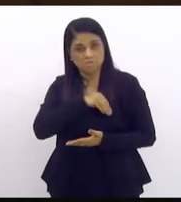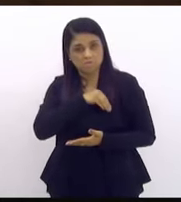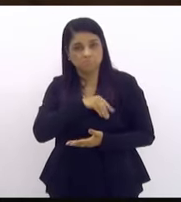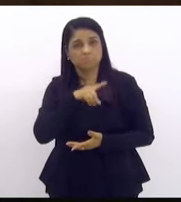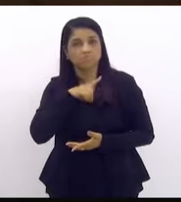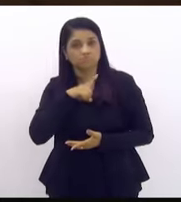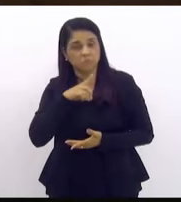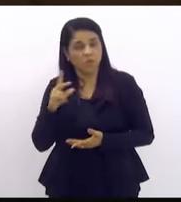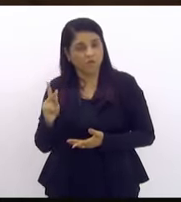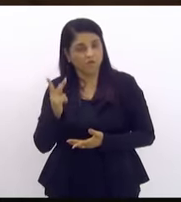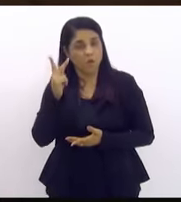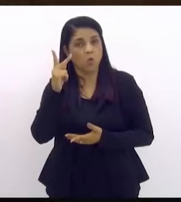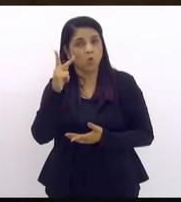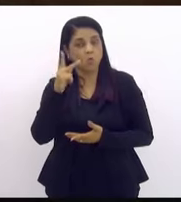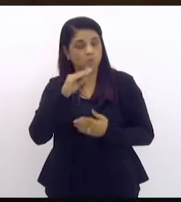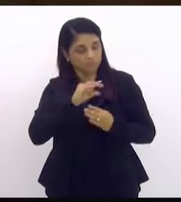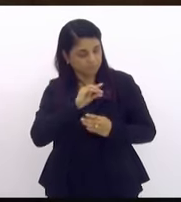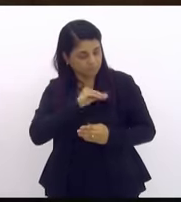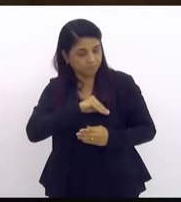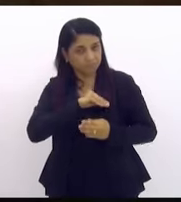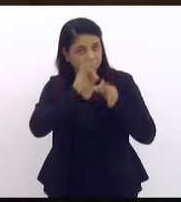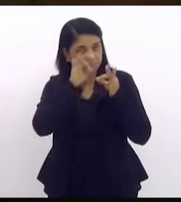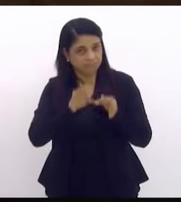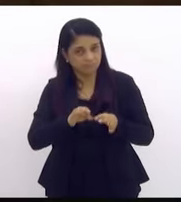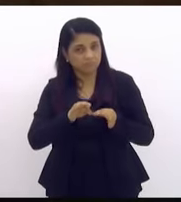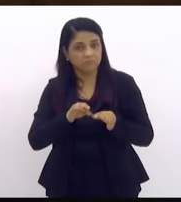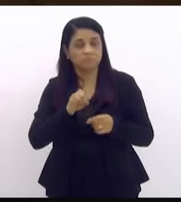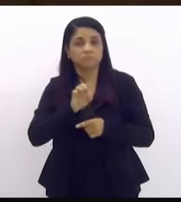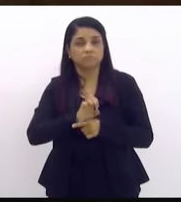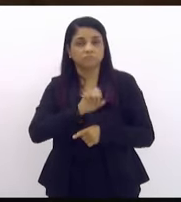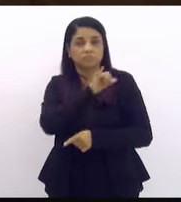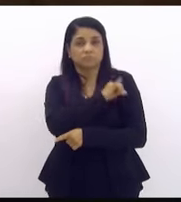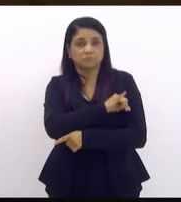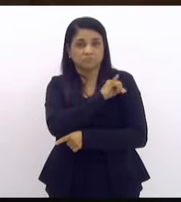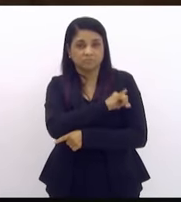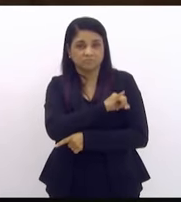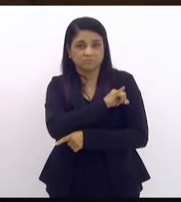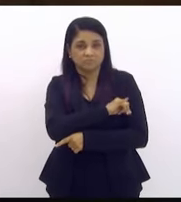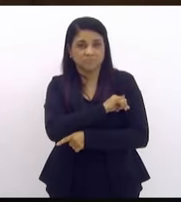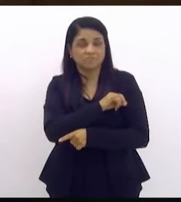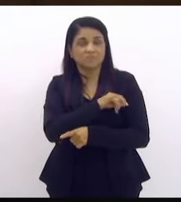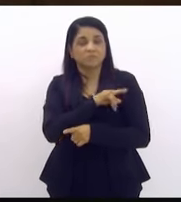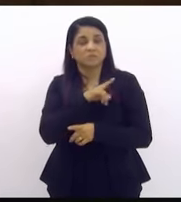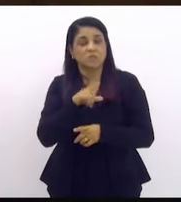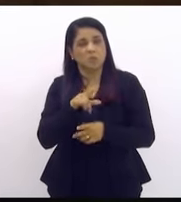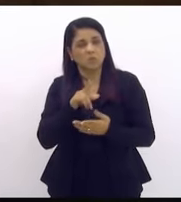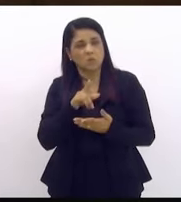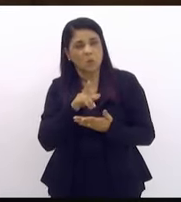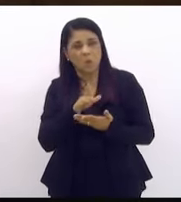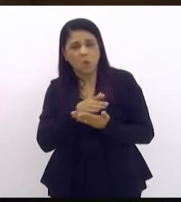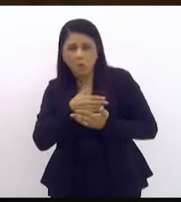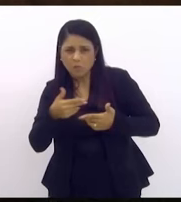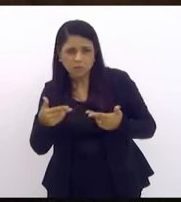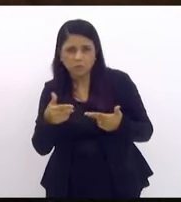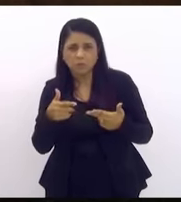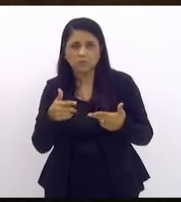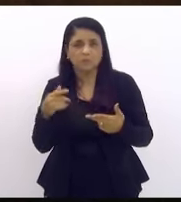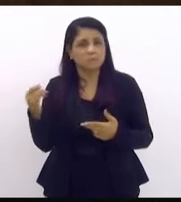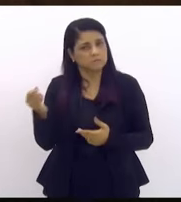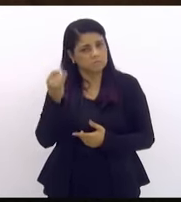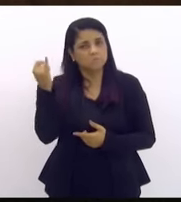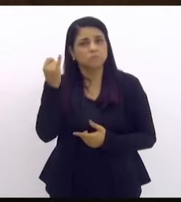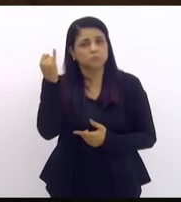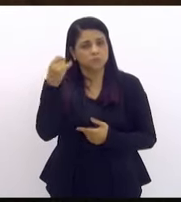o valor apreciado, que é, para o Rio de Janeiro, um estado com as peculiaridades, mister, super